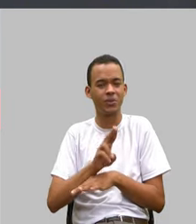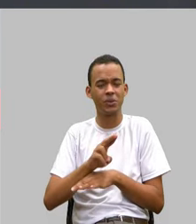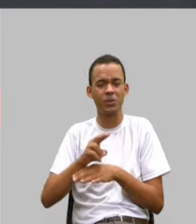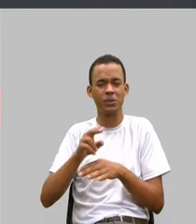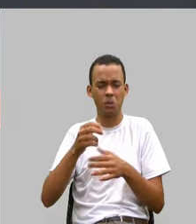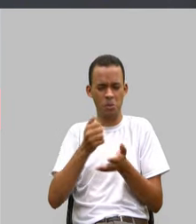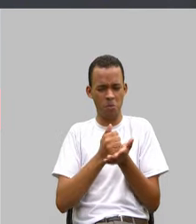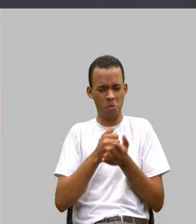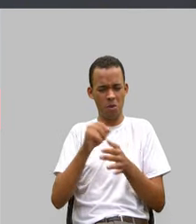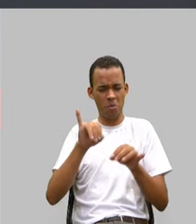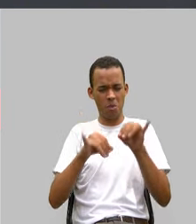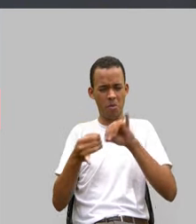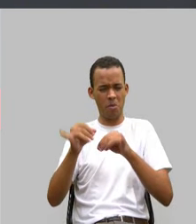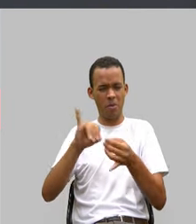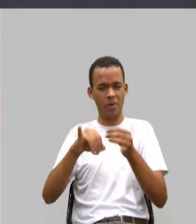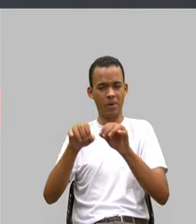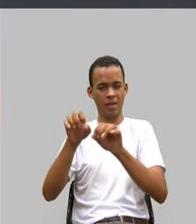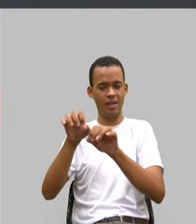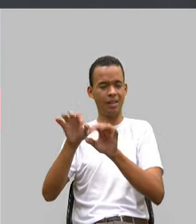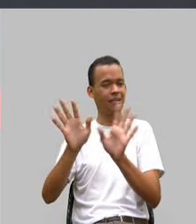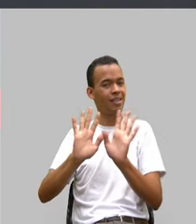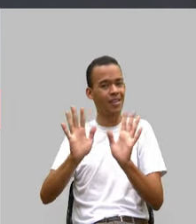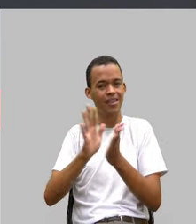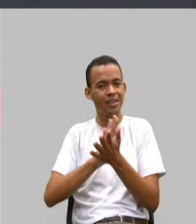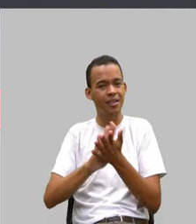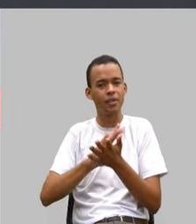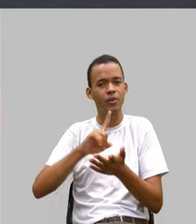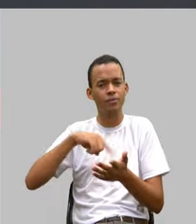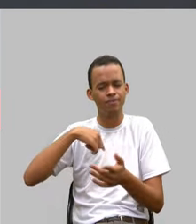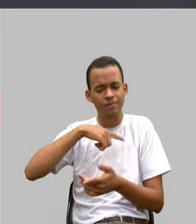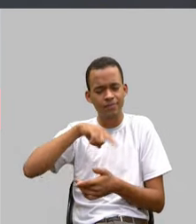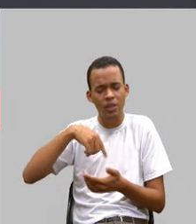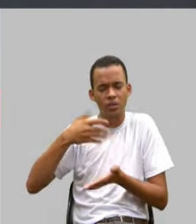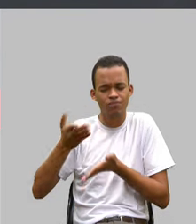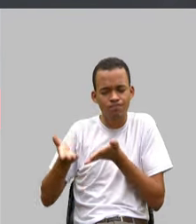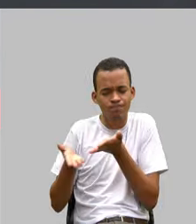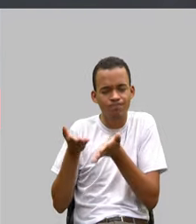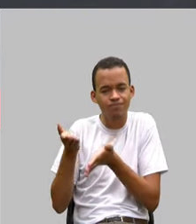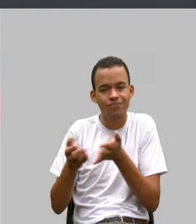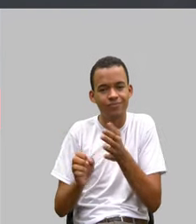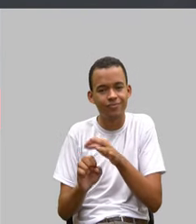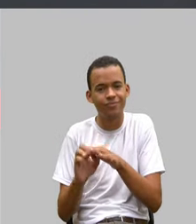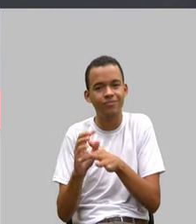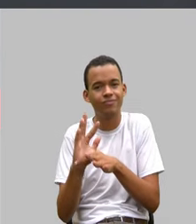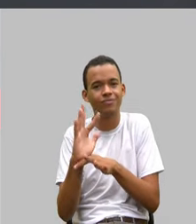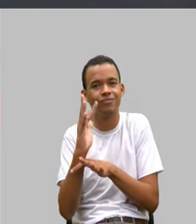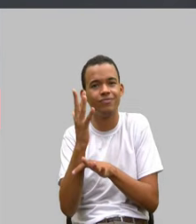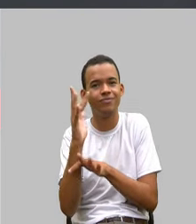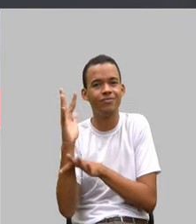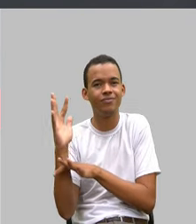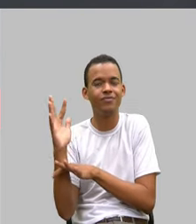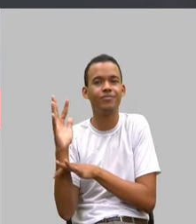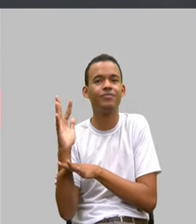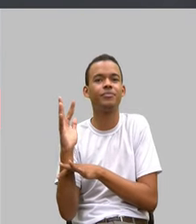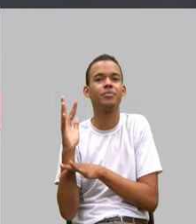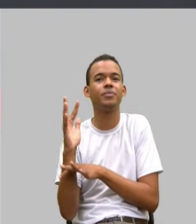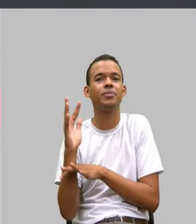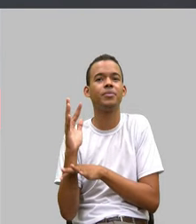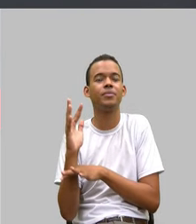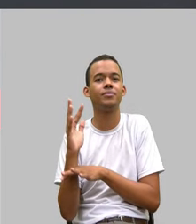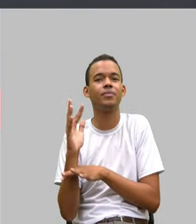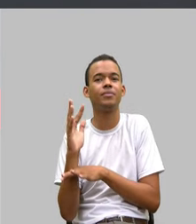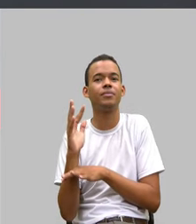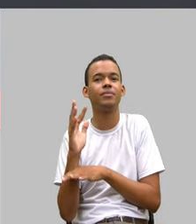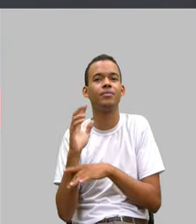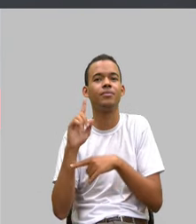nada né a planta tratada com todo o carinho e alguém denunciou as